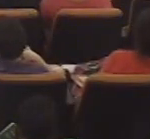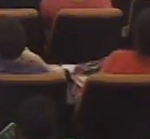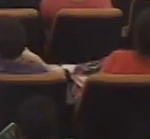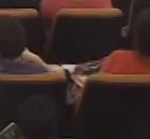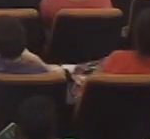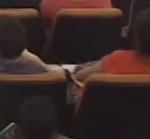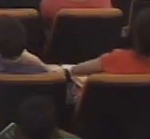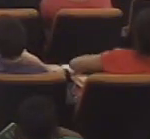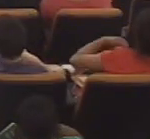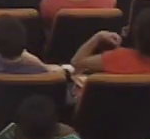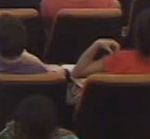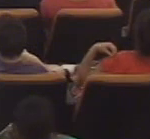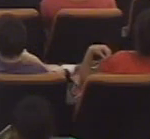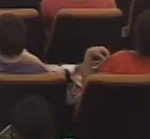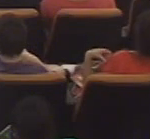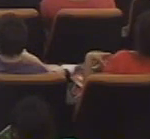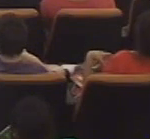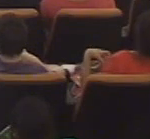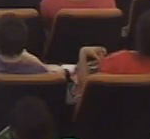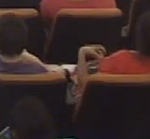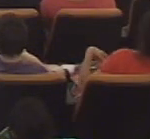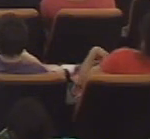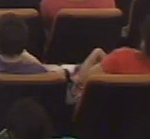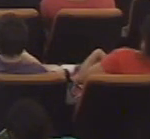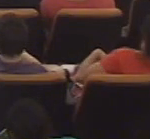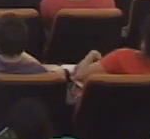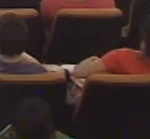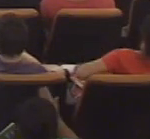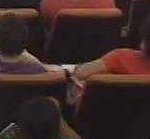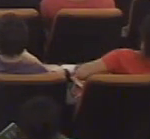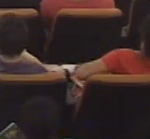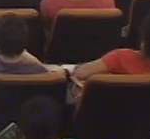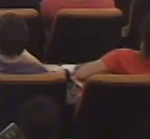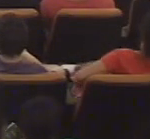para prosseguir com a leitura.